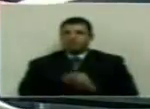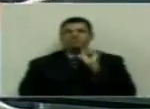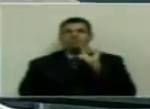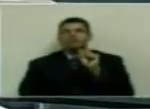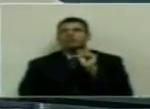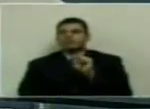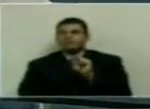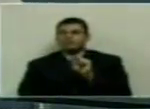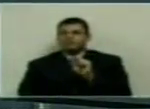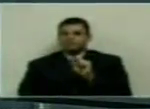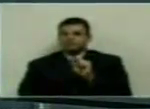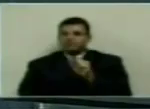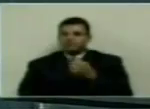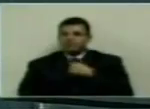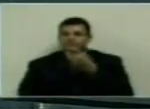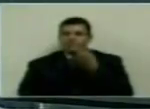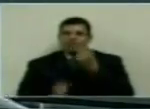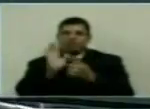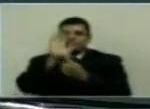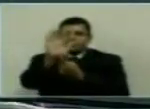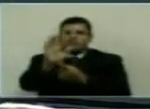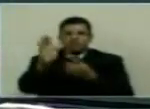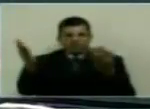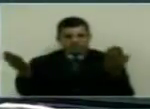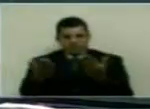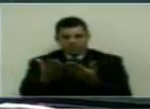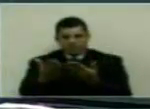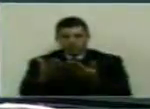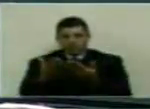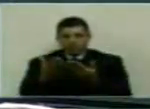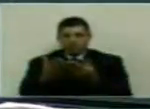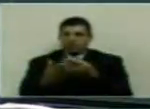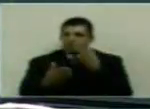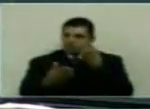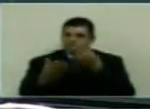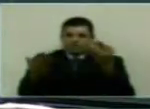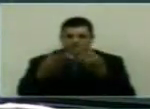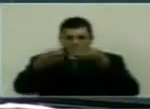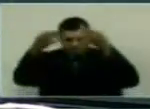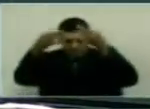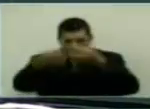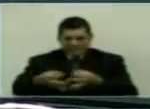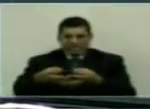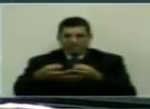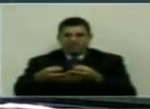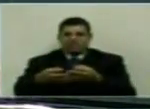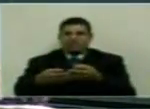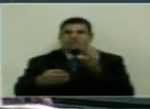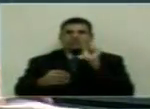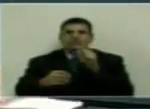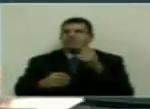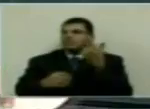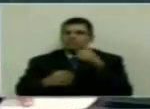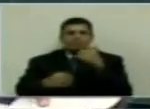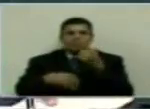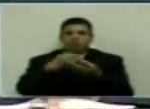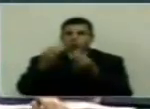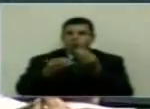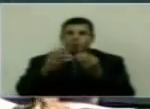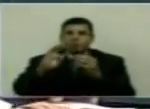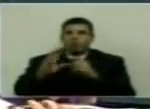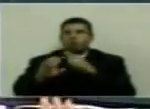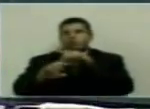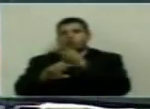que eu vou mostrar agora me dá convicção absoluta de que não há outro